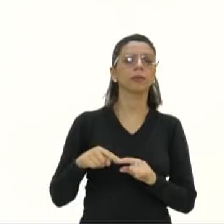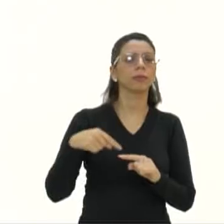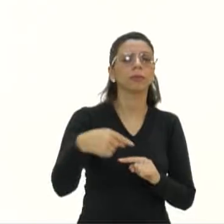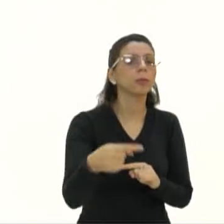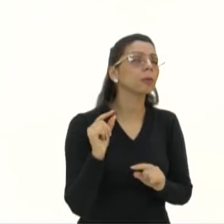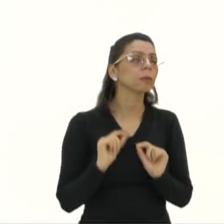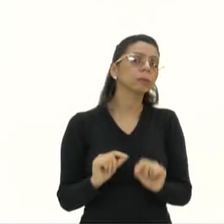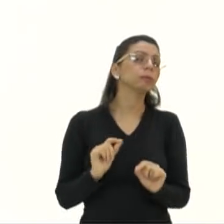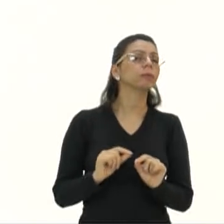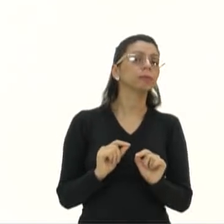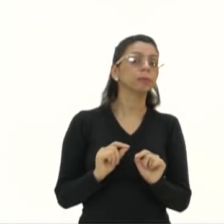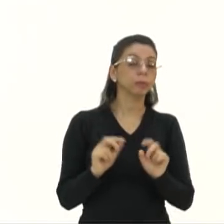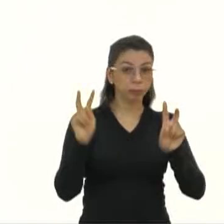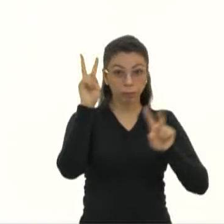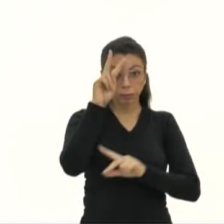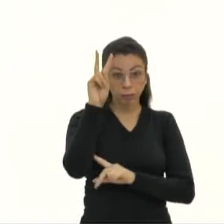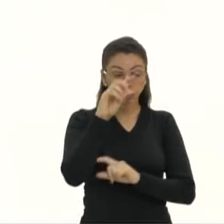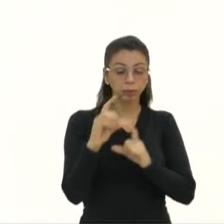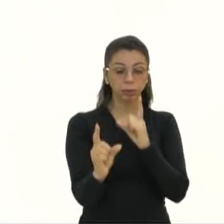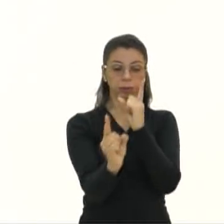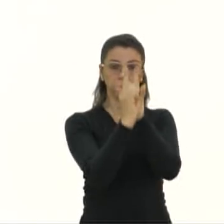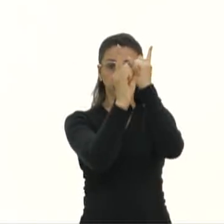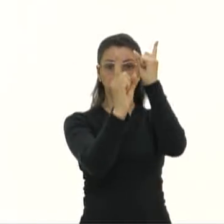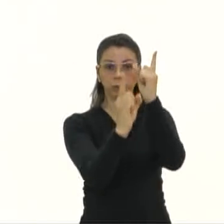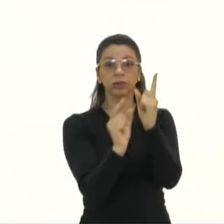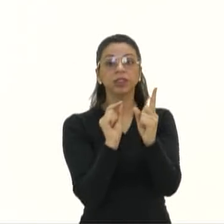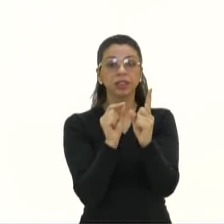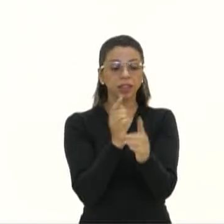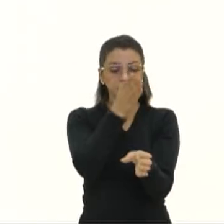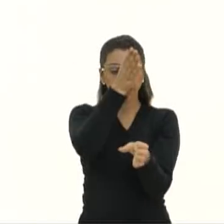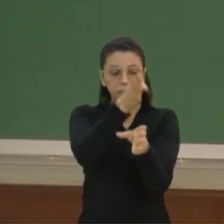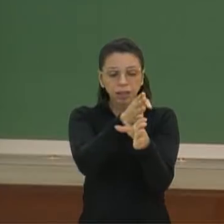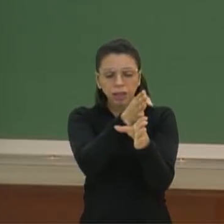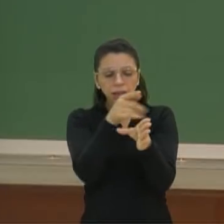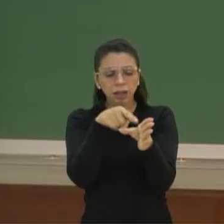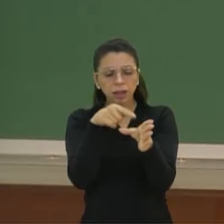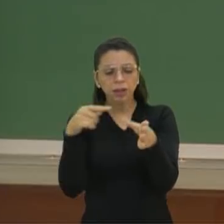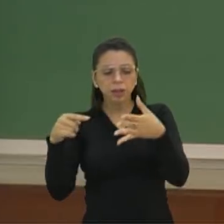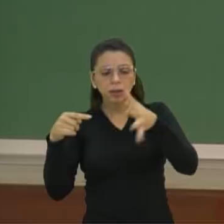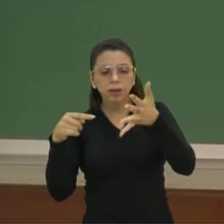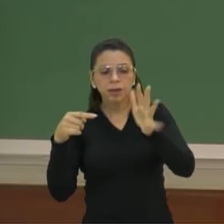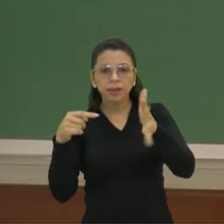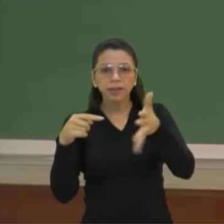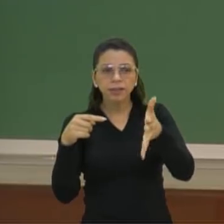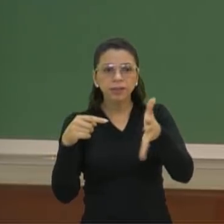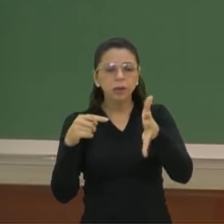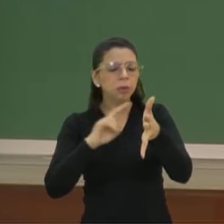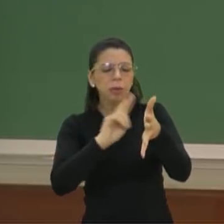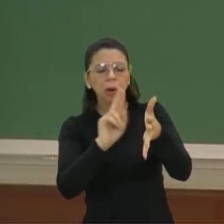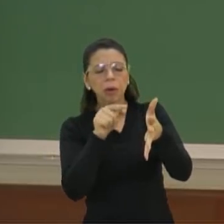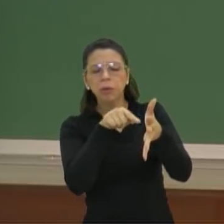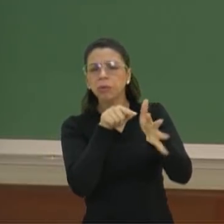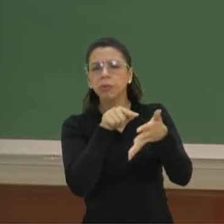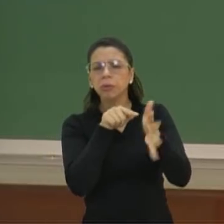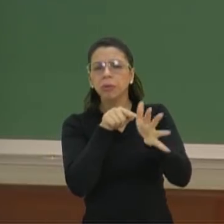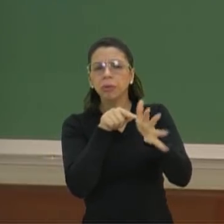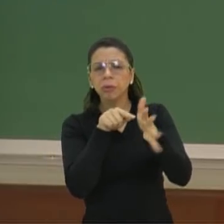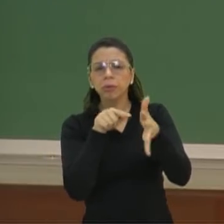canal auditivo, lembra que ele encontrava uma barreira física que vibrava? Como era o nome